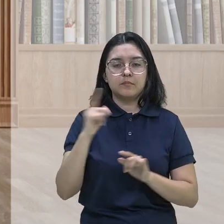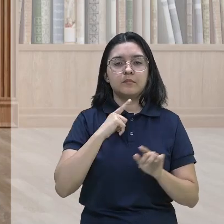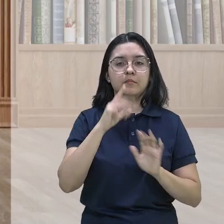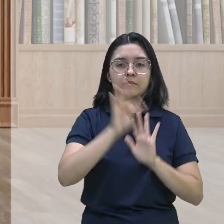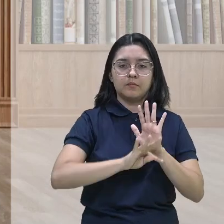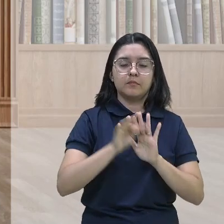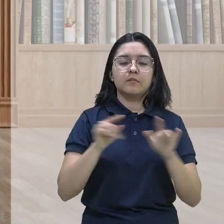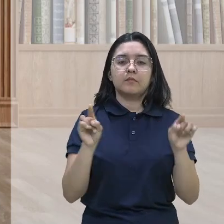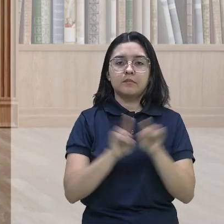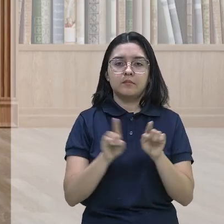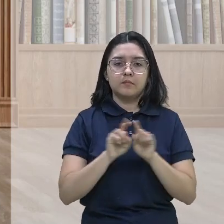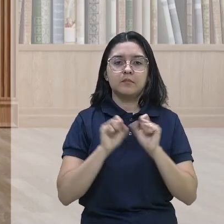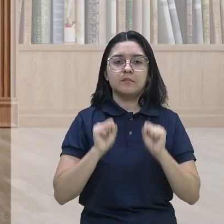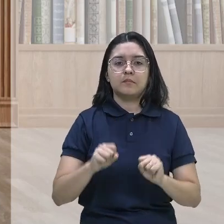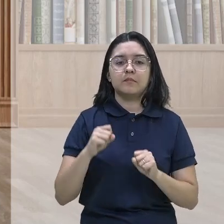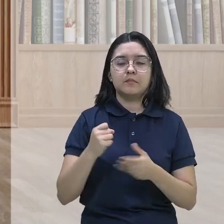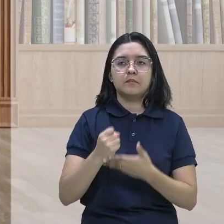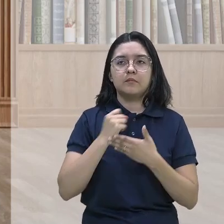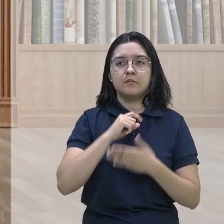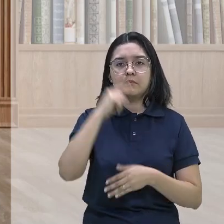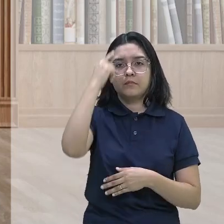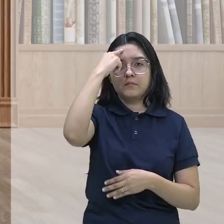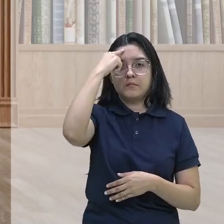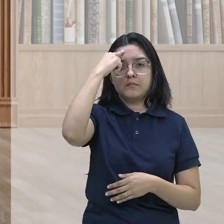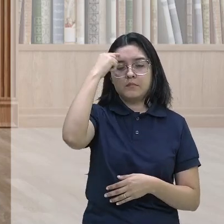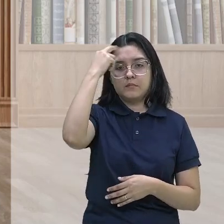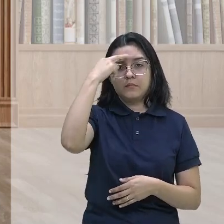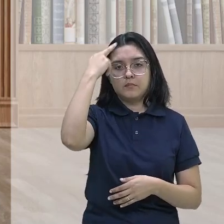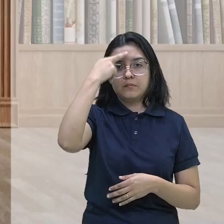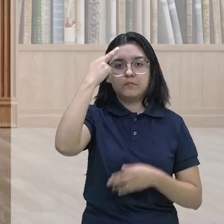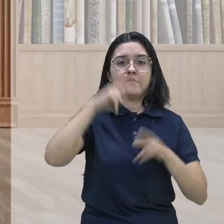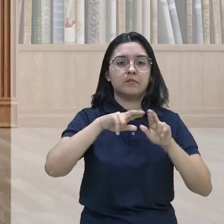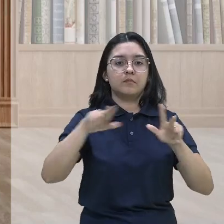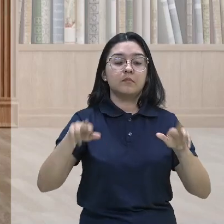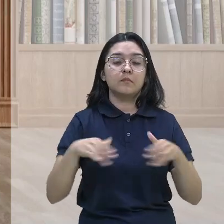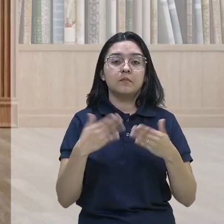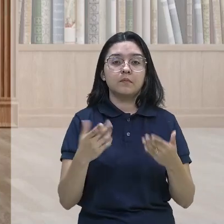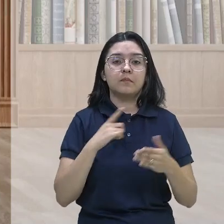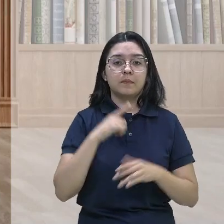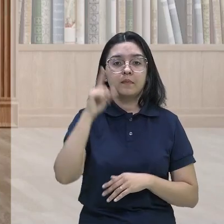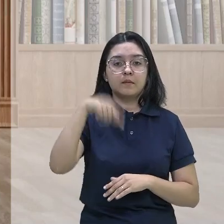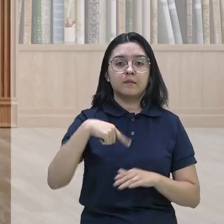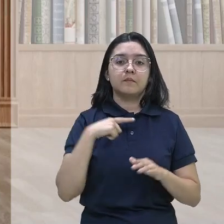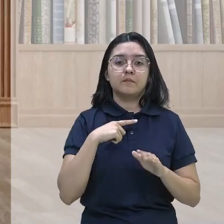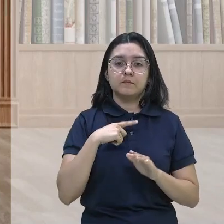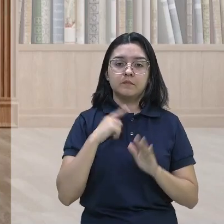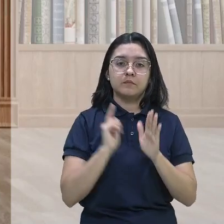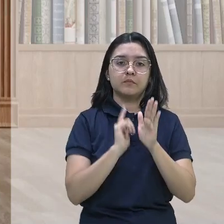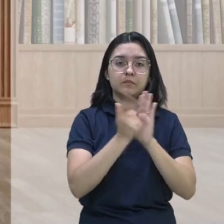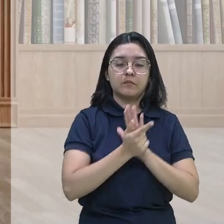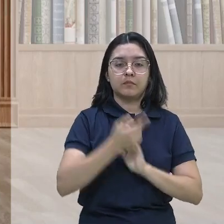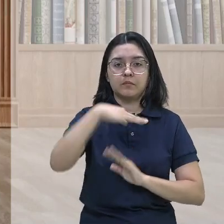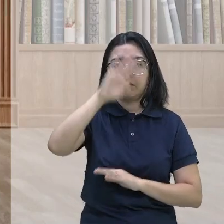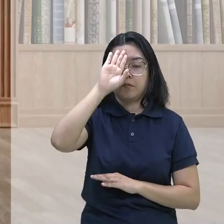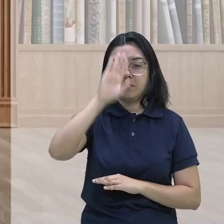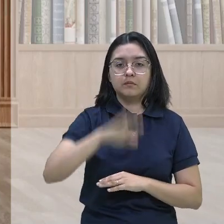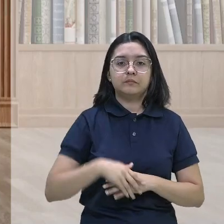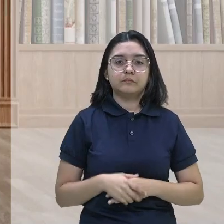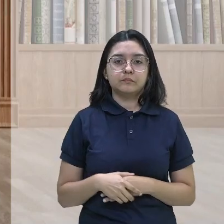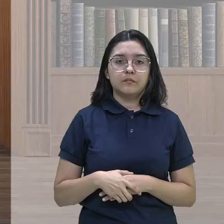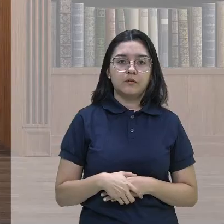nos levar à reflexão diversa, ok? Então, esses são os textos, os gêneros dramáticos.